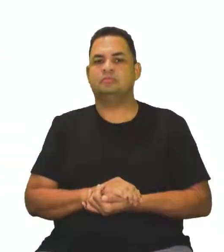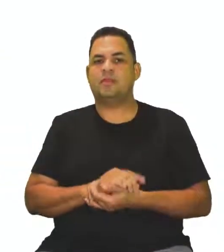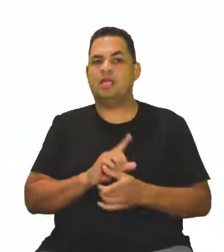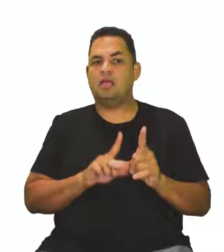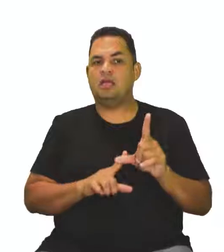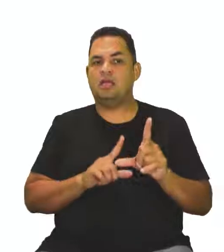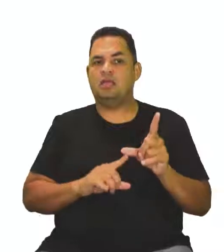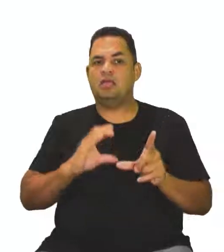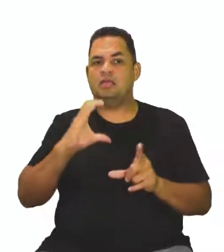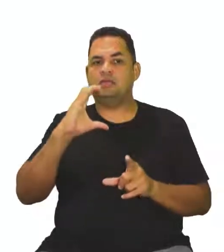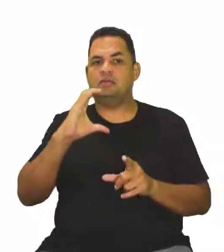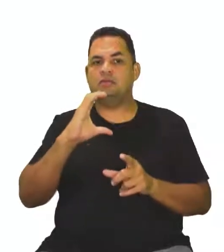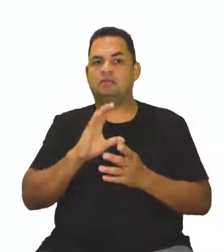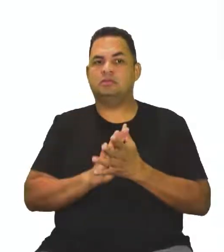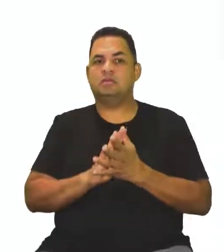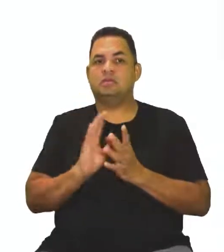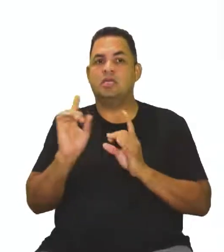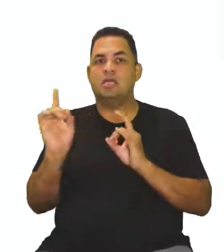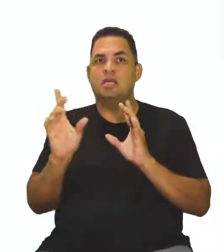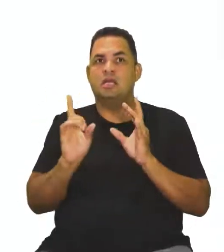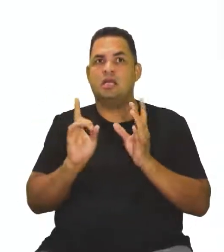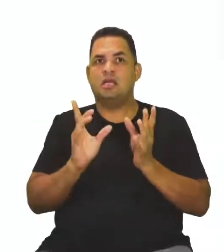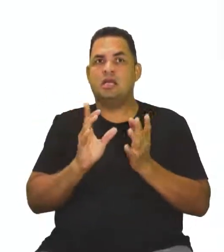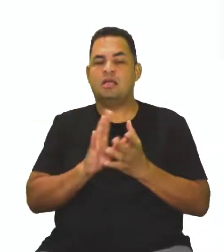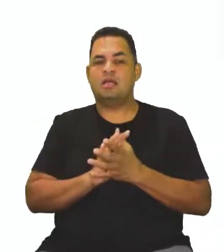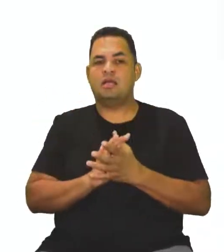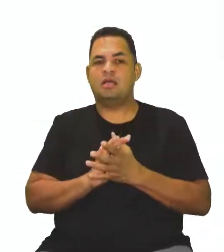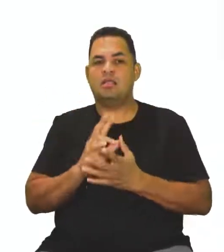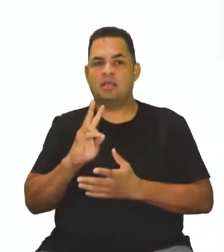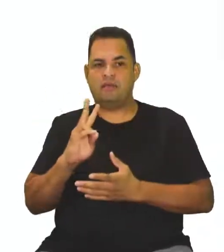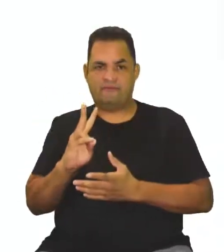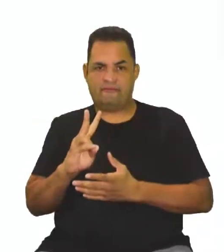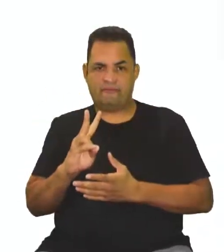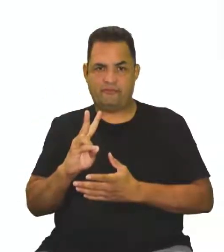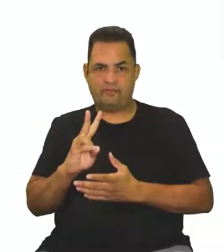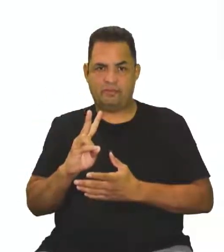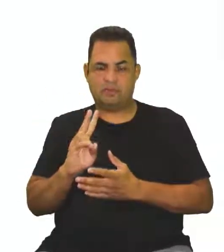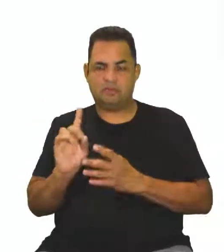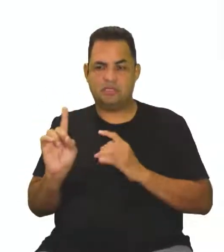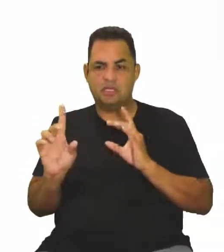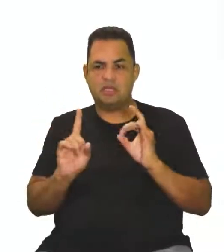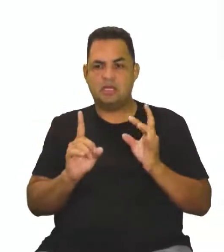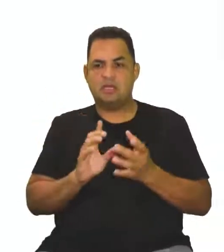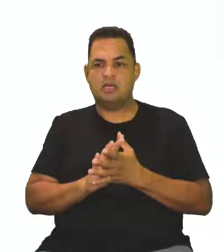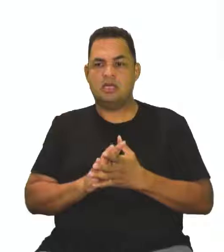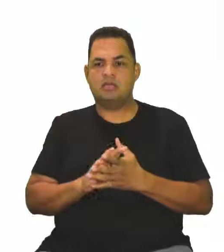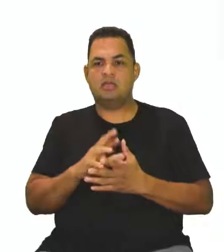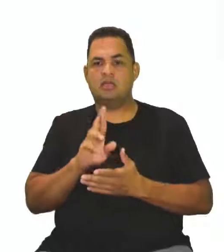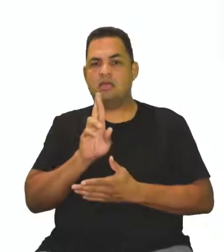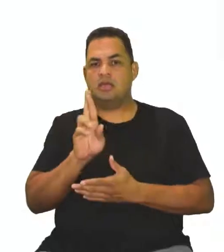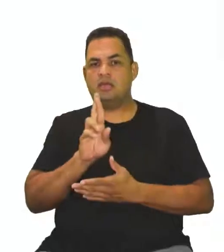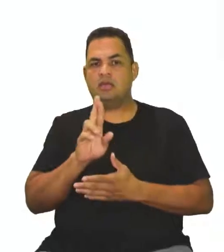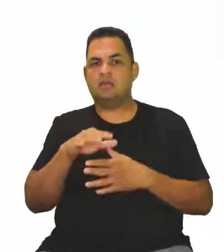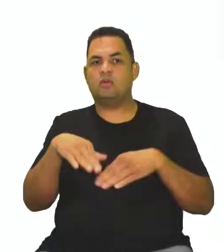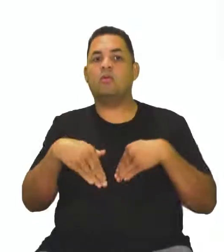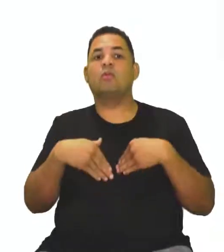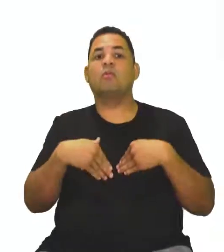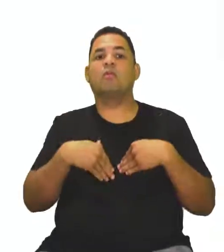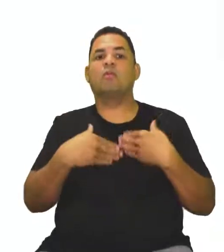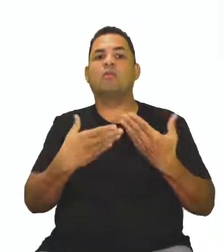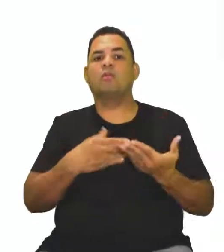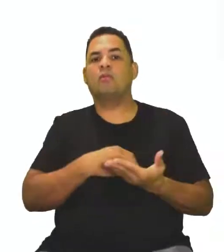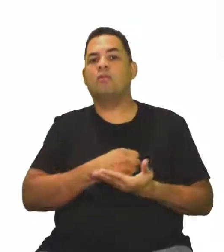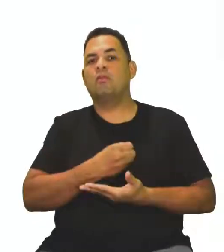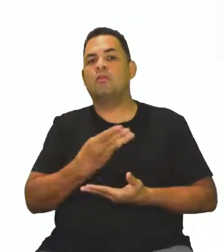C, ele já está pedindo o quê? A tensão em cada resistor, ok? Quantos resistores nós